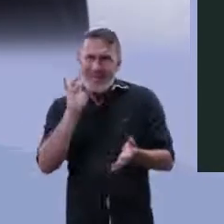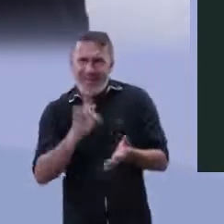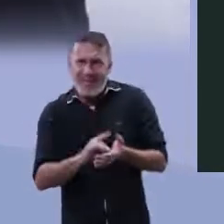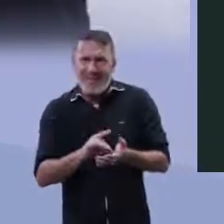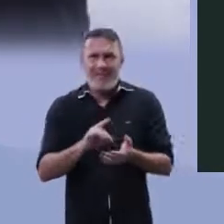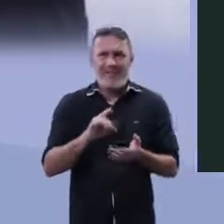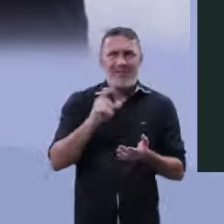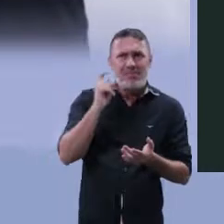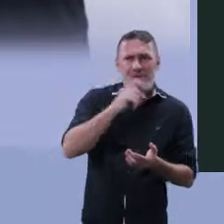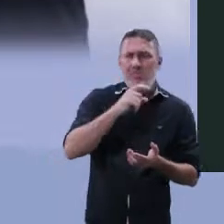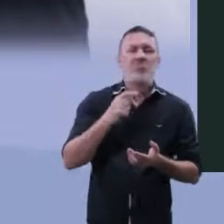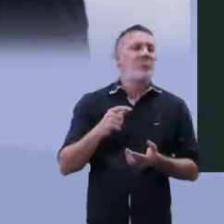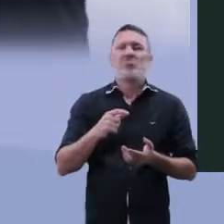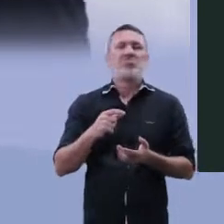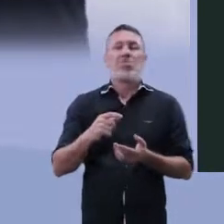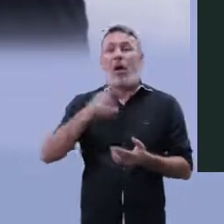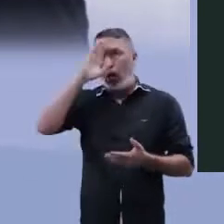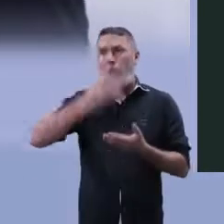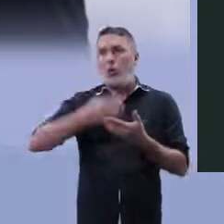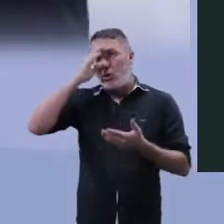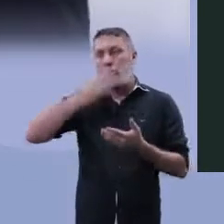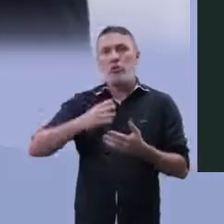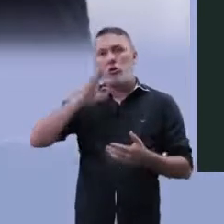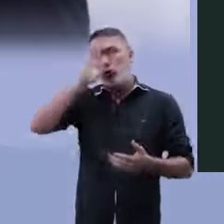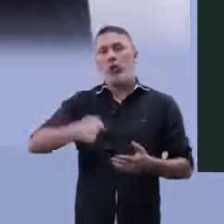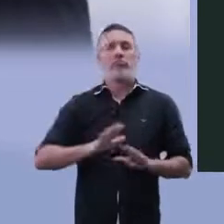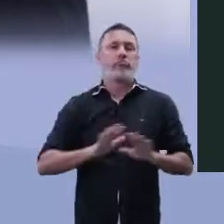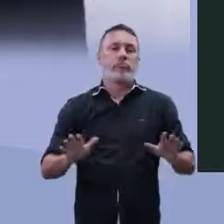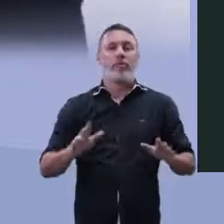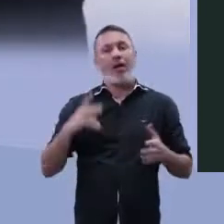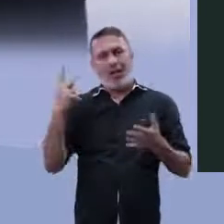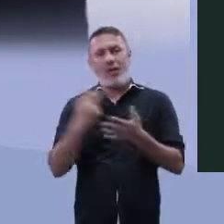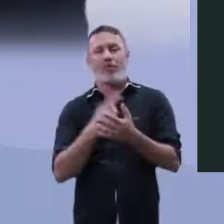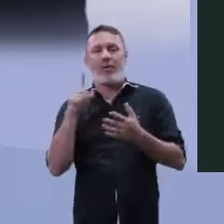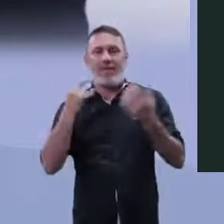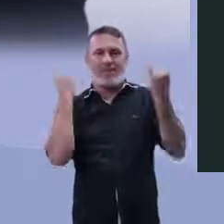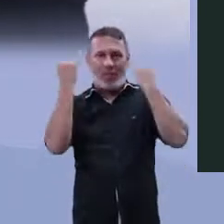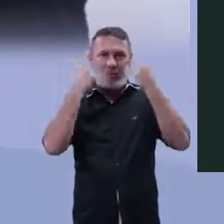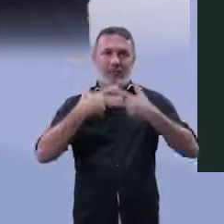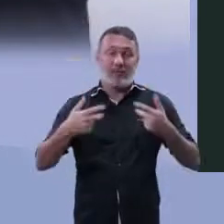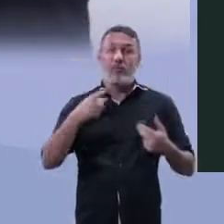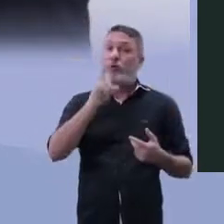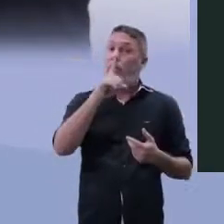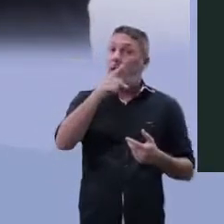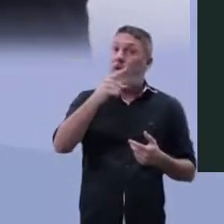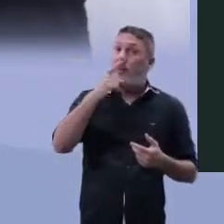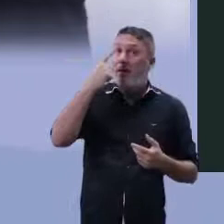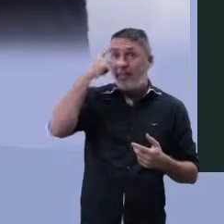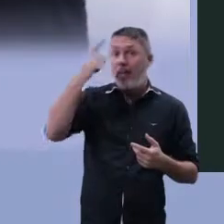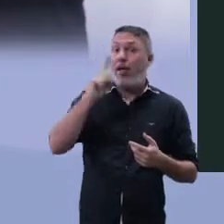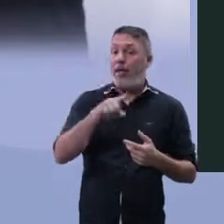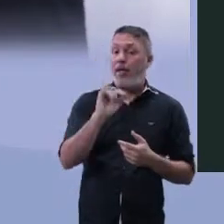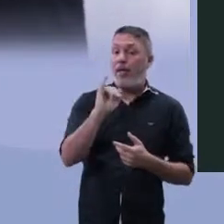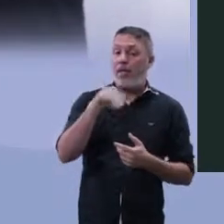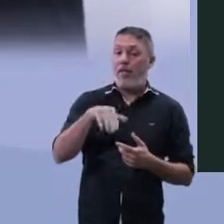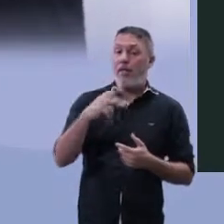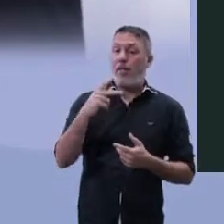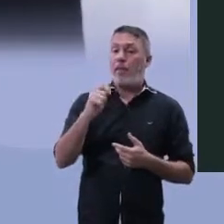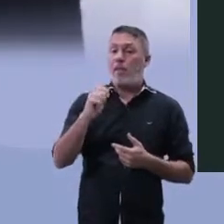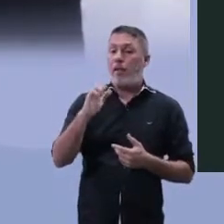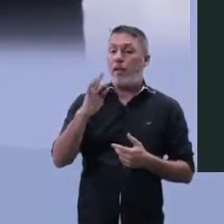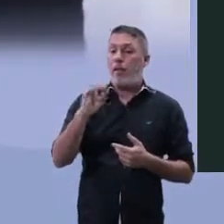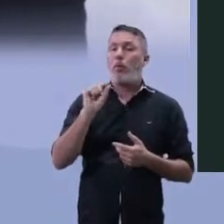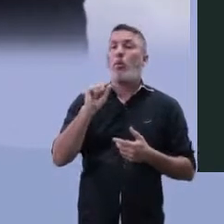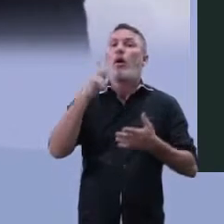questionam, tá? Então, eu tenho o efeito que eu quero justamente com essas informações, certo? Então, para vocês terem uma ideia